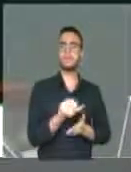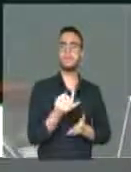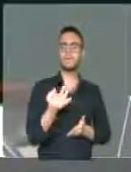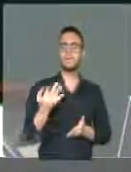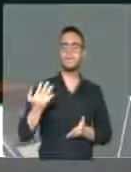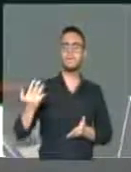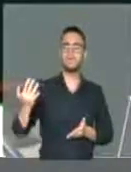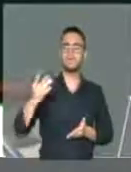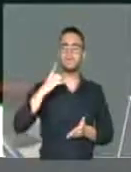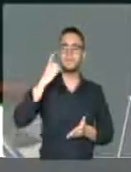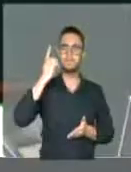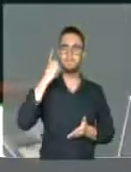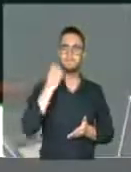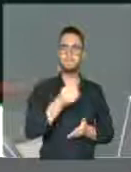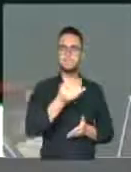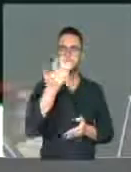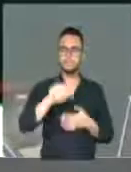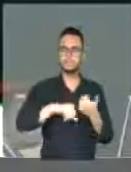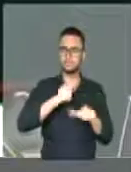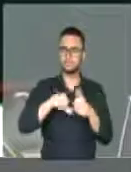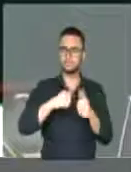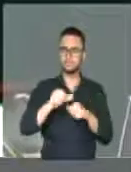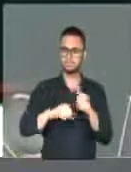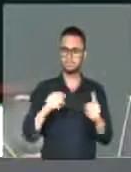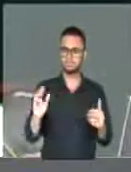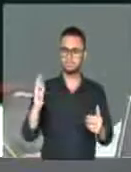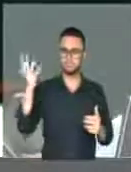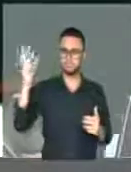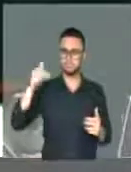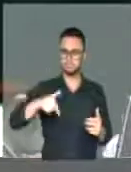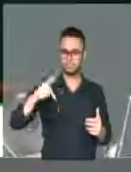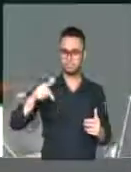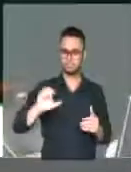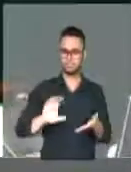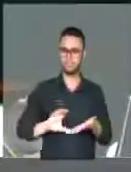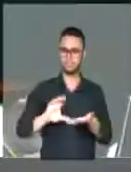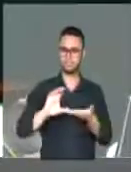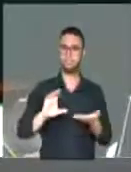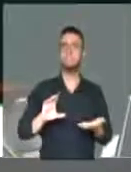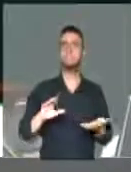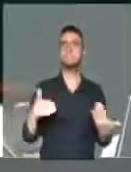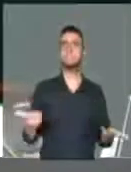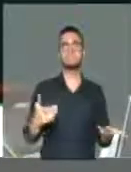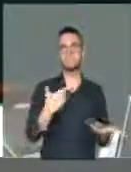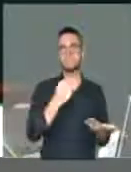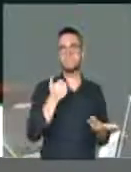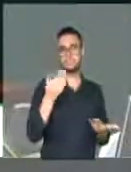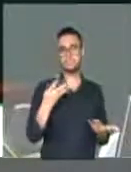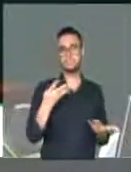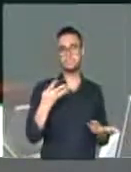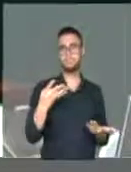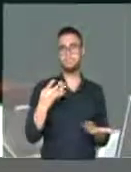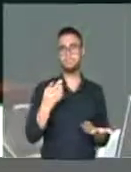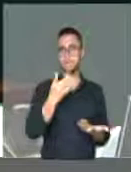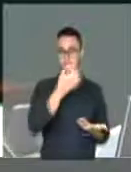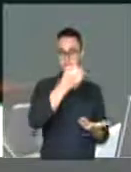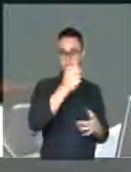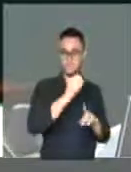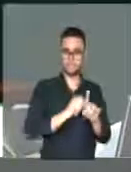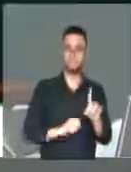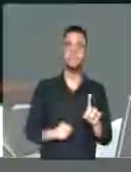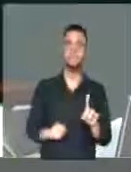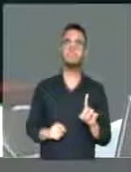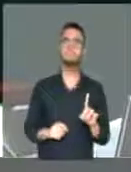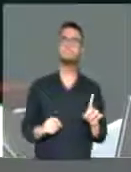quantos deputados, quantas mudanças ocorreram aqui nessa comissão? Em 2014, em